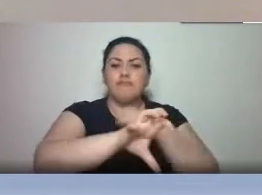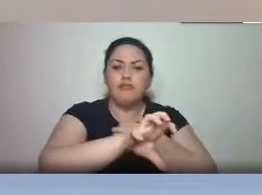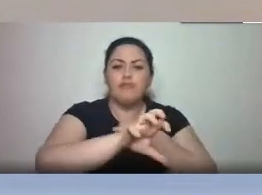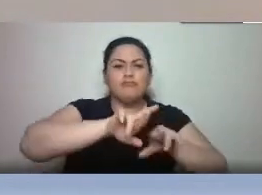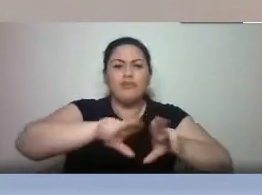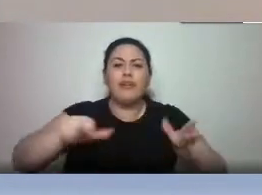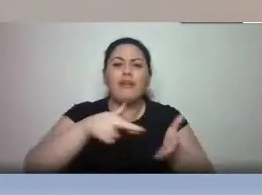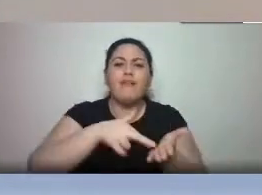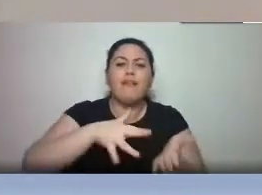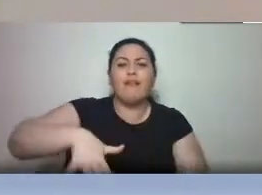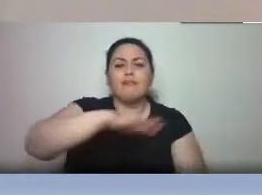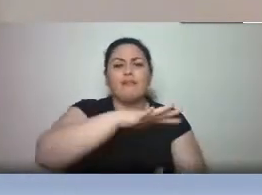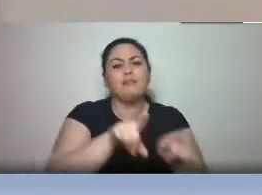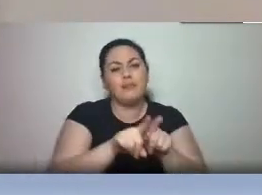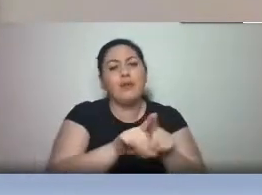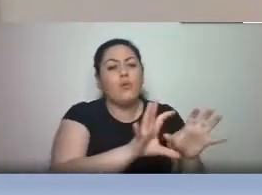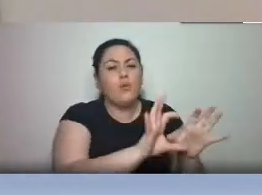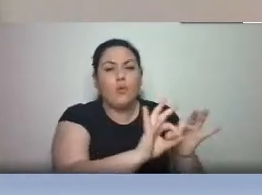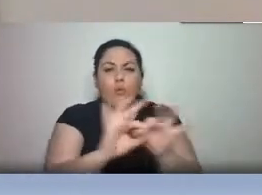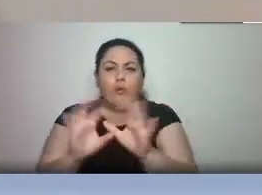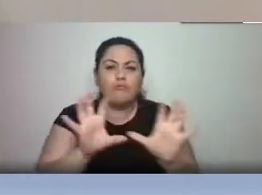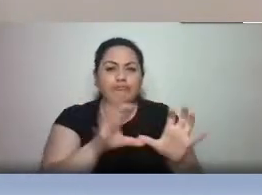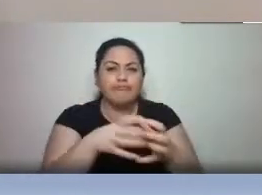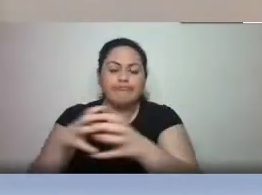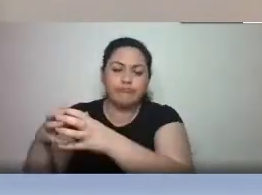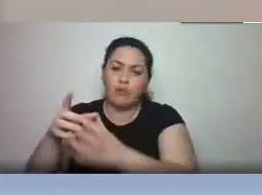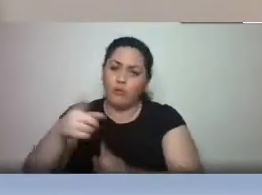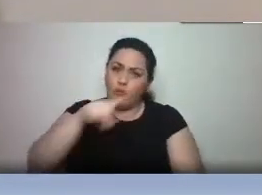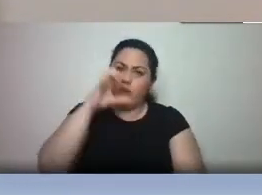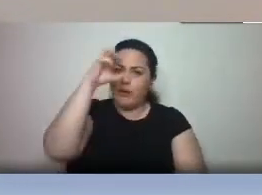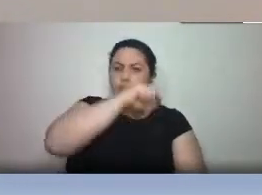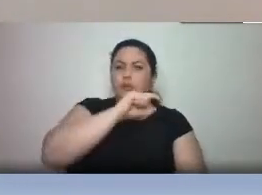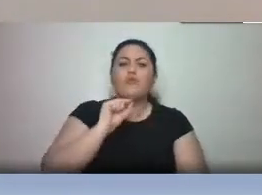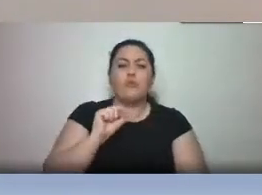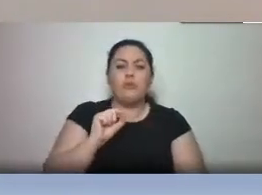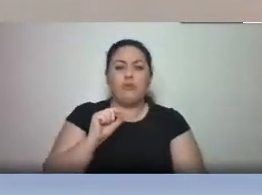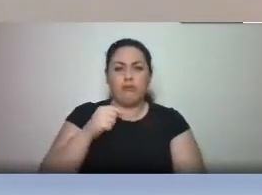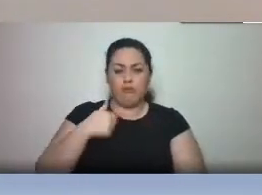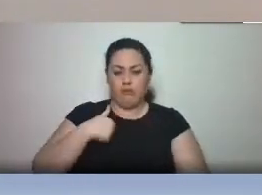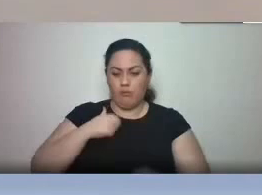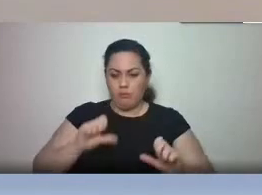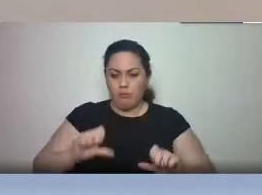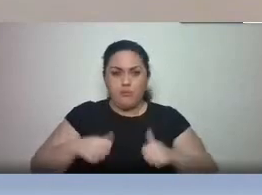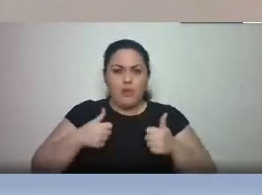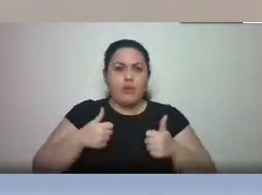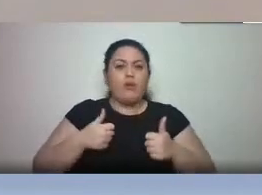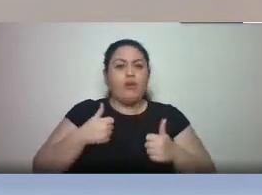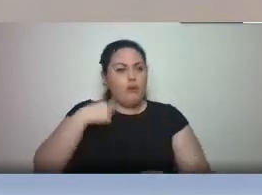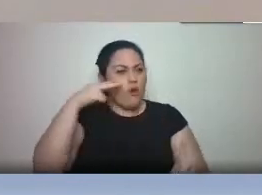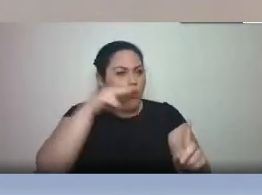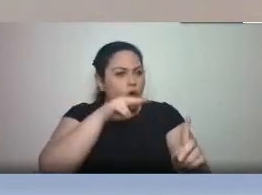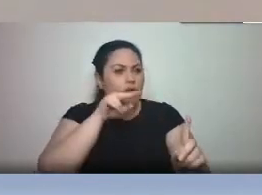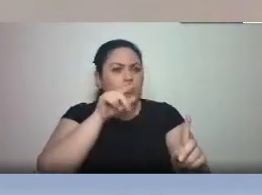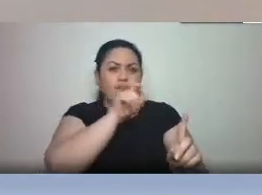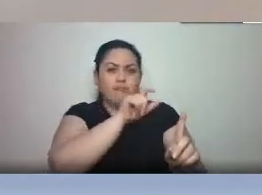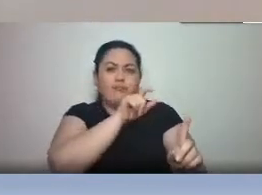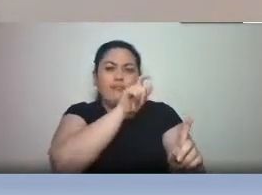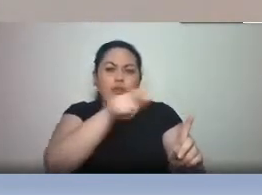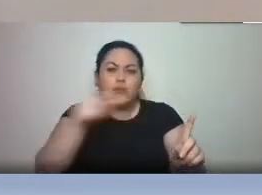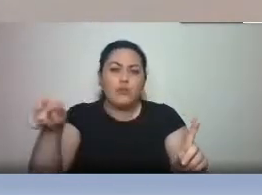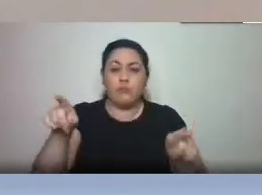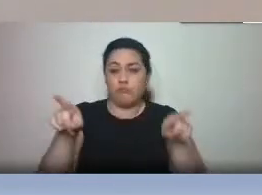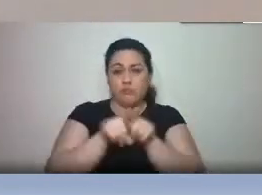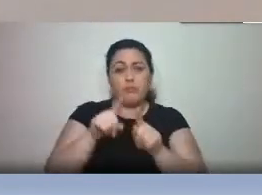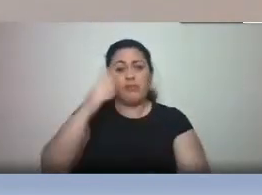realidades. Vocês aprenderam e aperfeiçoaram o olhar para o indivíduo, mas considerando também o seu ambiente e suas relações.